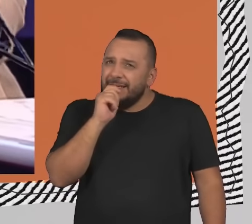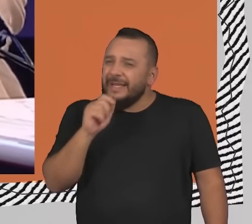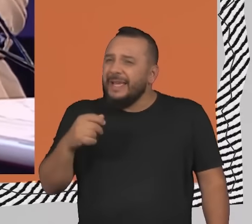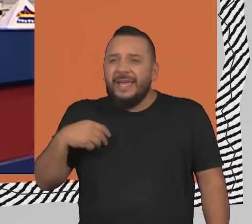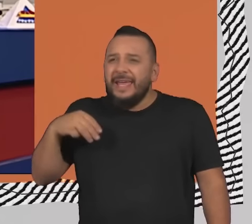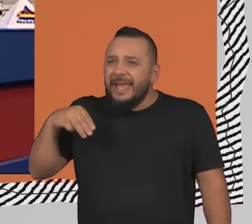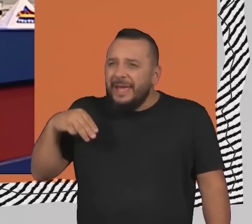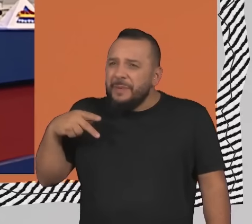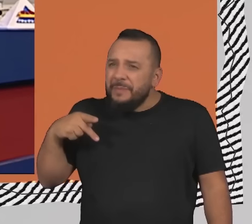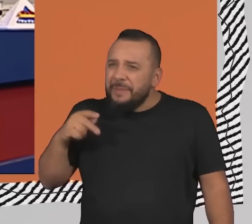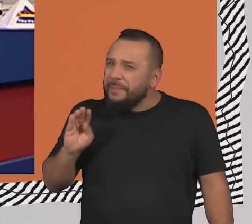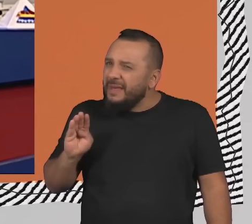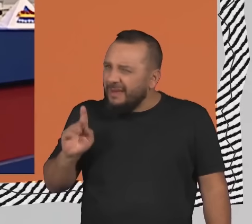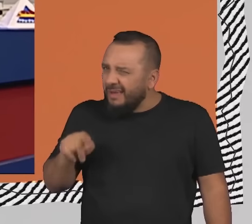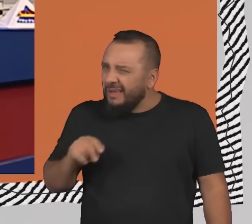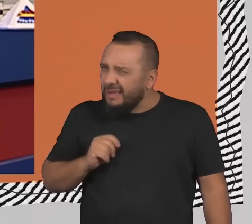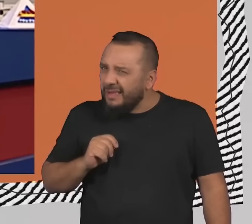MPB?